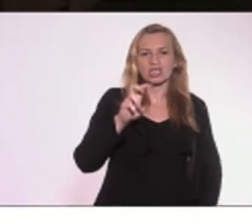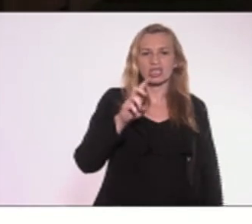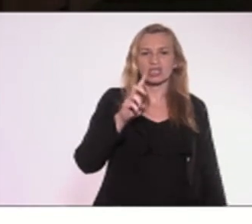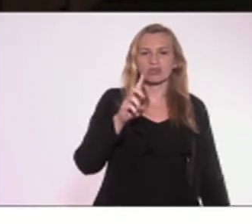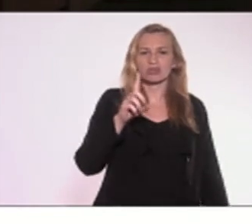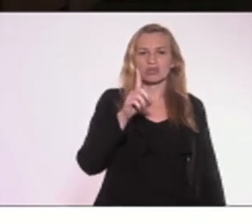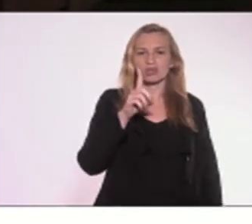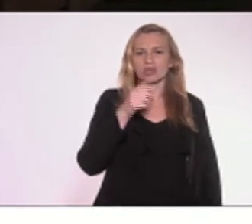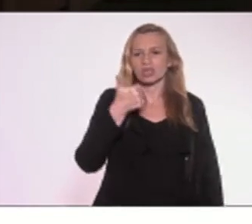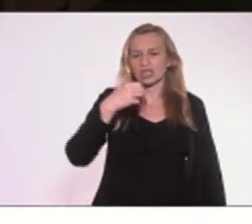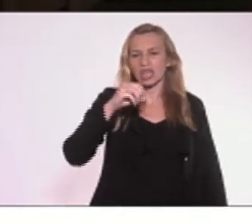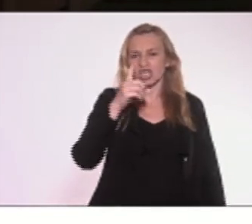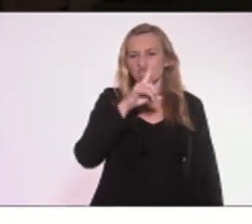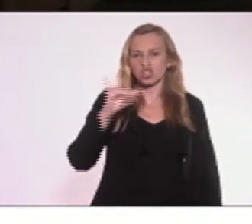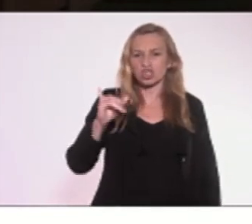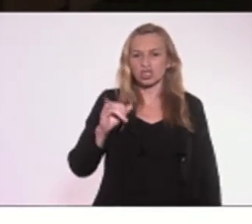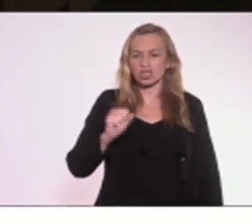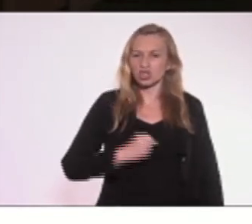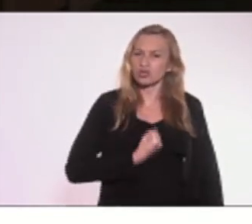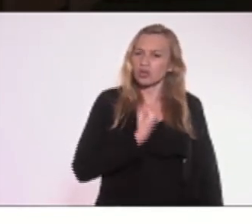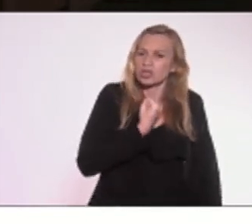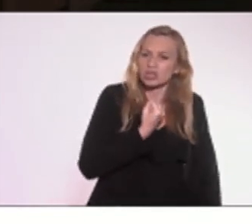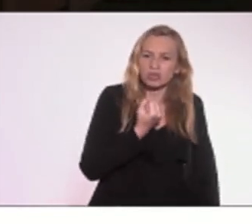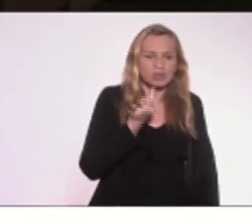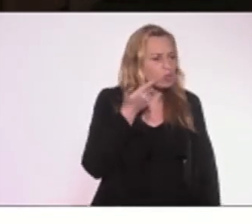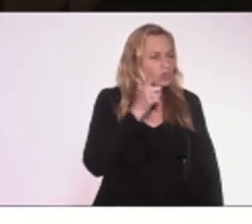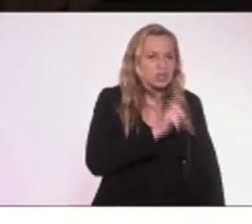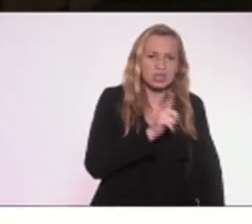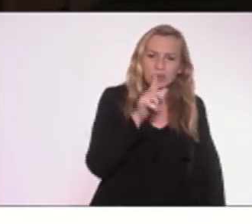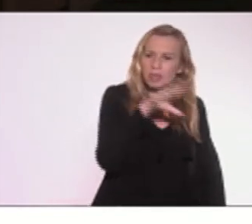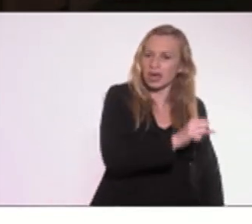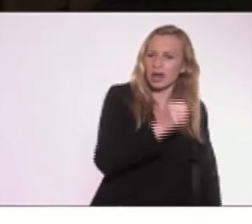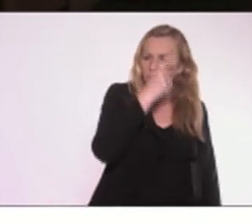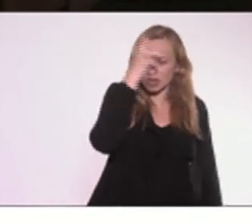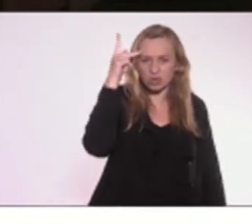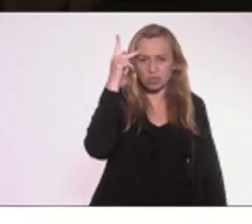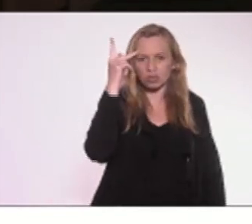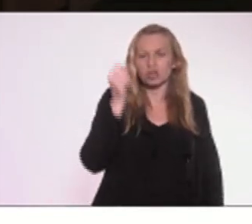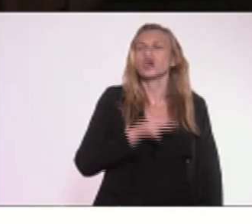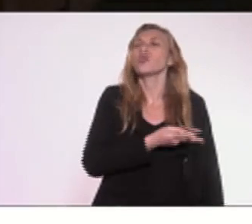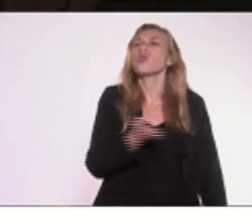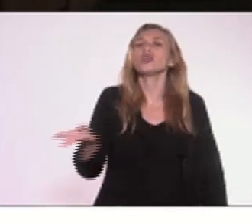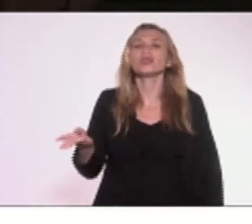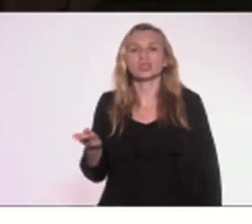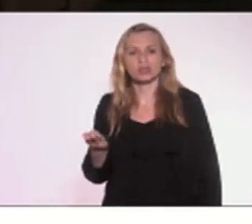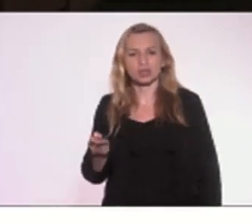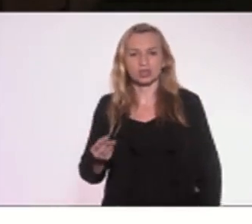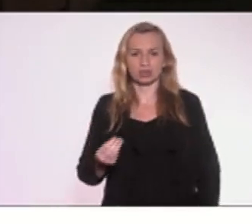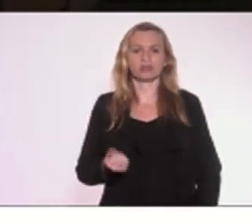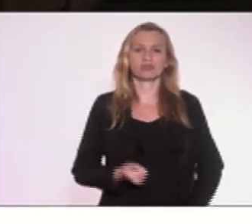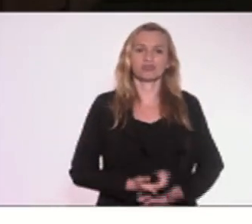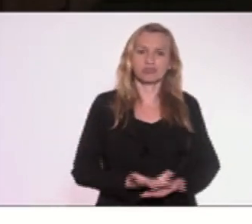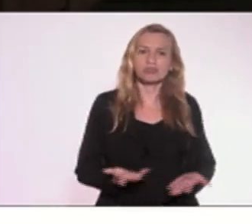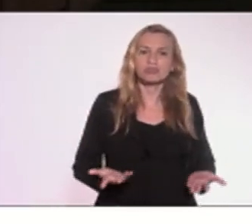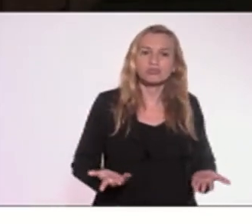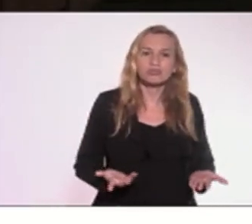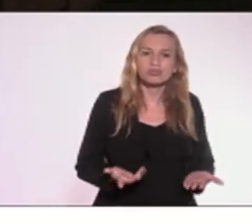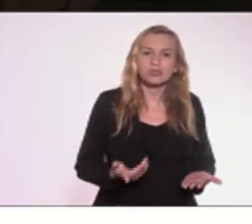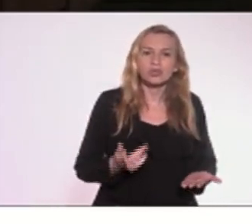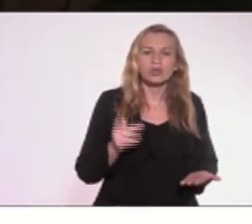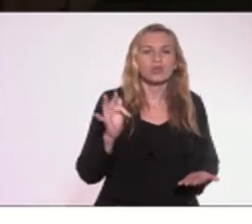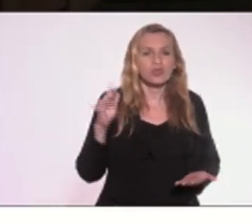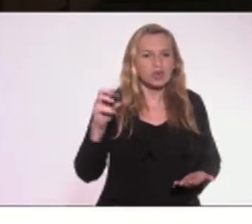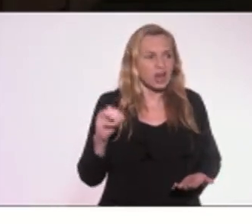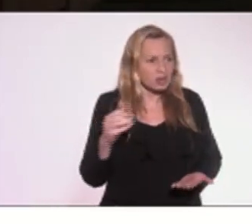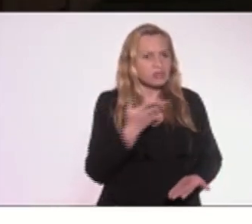pegar o cara? Isso é esforço, mas não tem resultado. Infelizmente. Quantas vezes? O Flávio agora